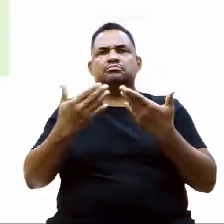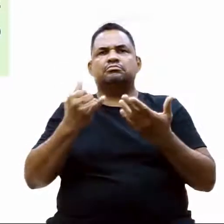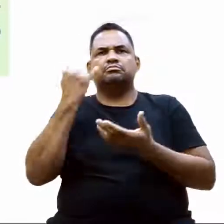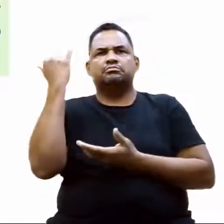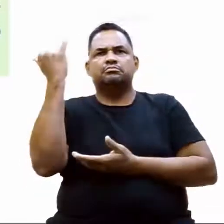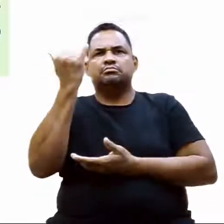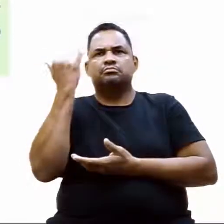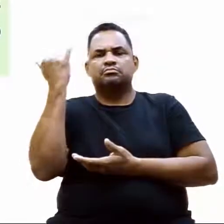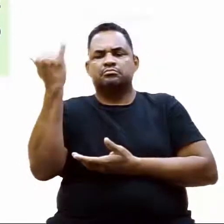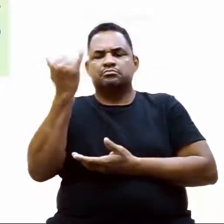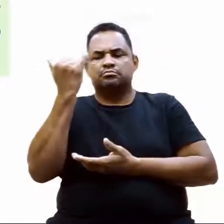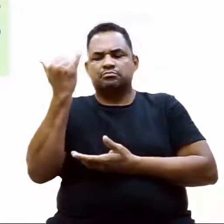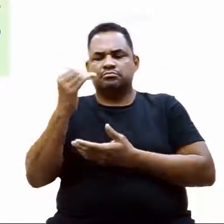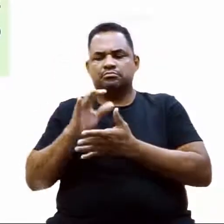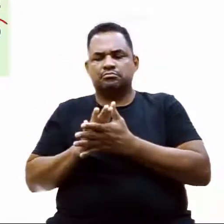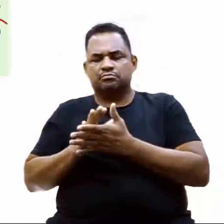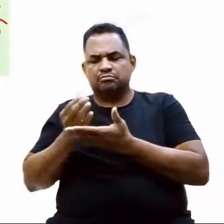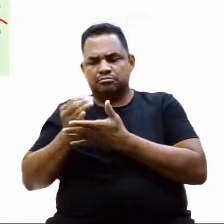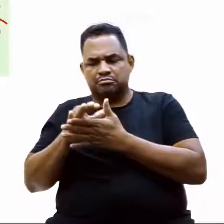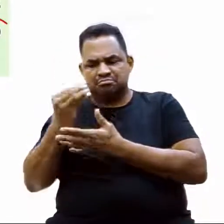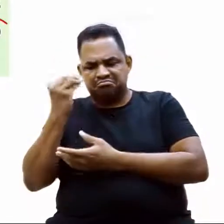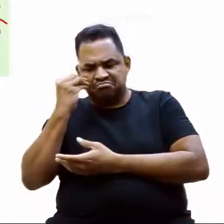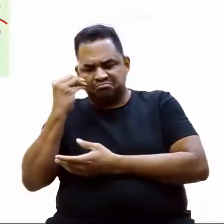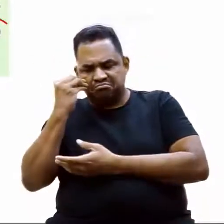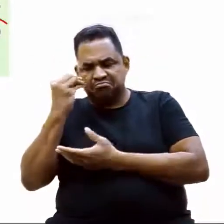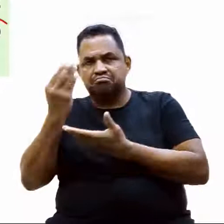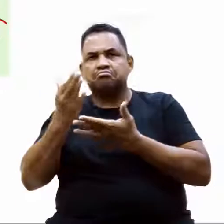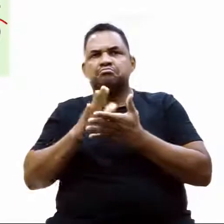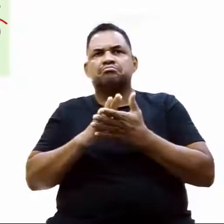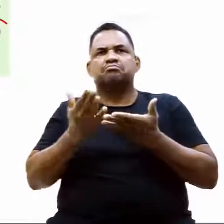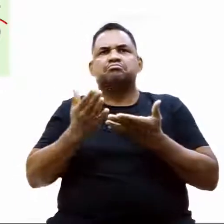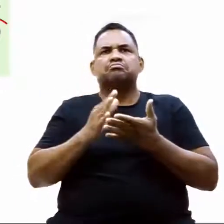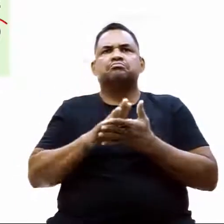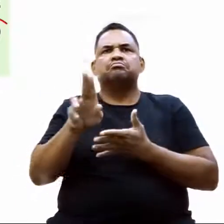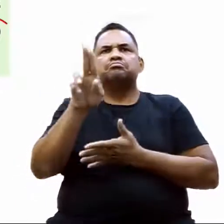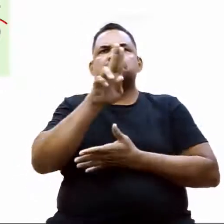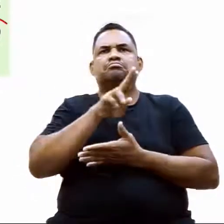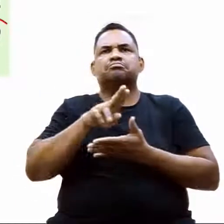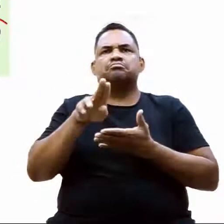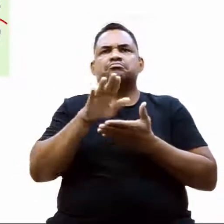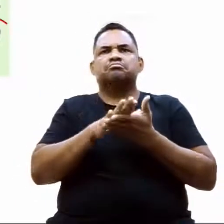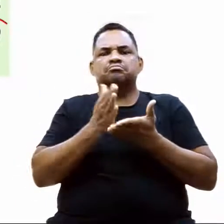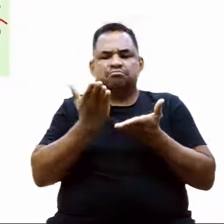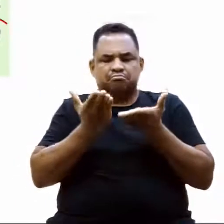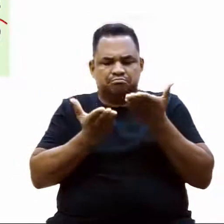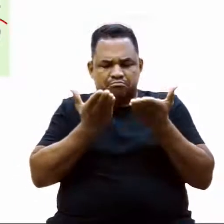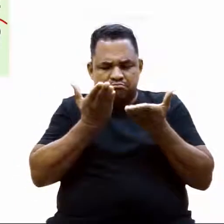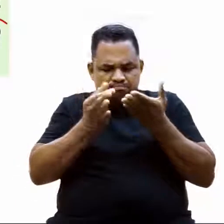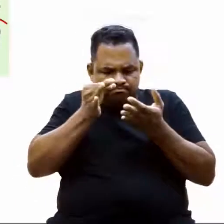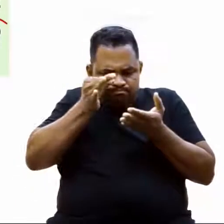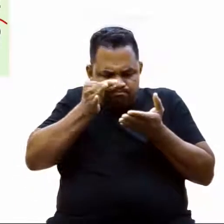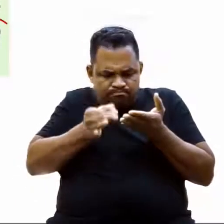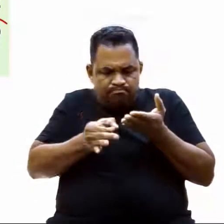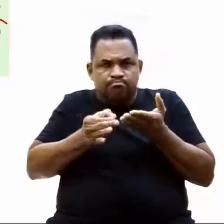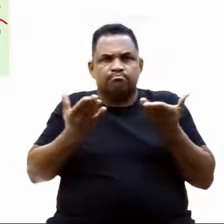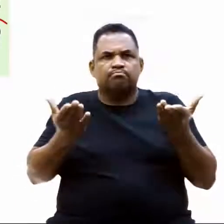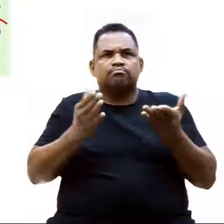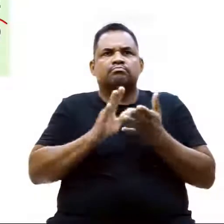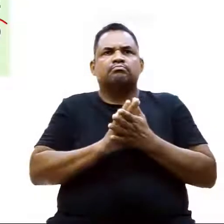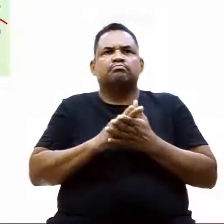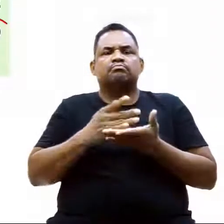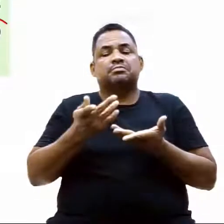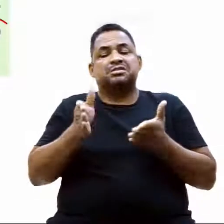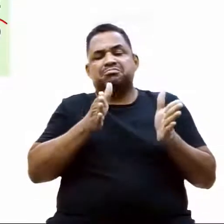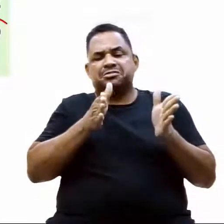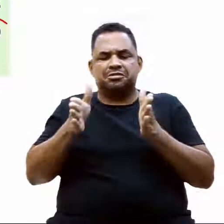importantes técnicas experimentais, tais como a utilização de balanças com alta precisão para a época, isto